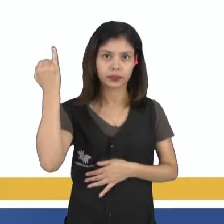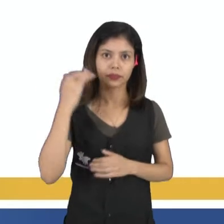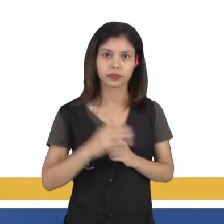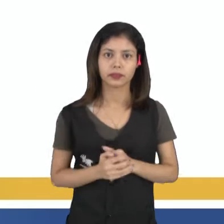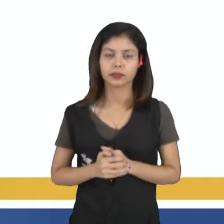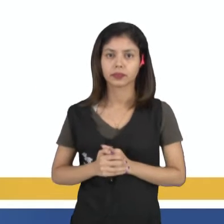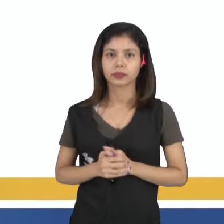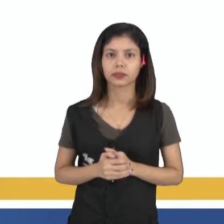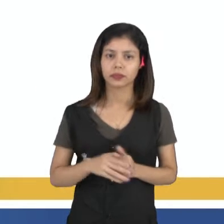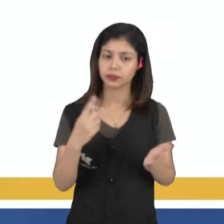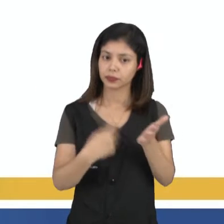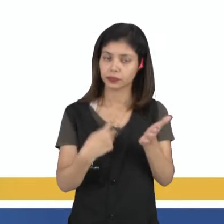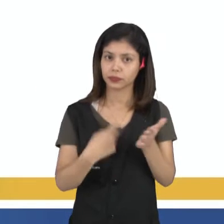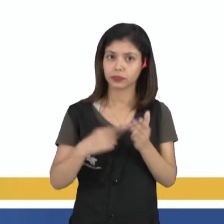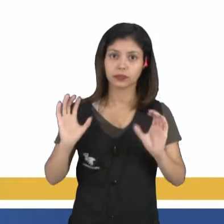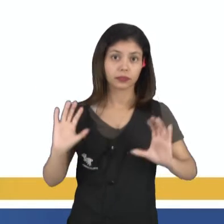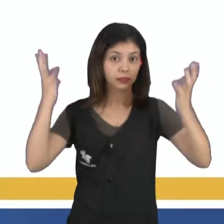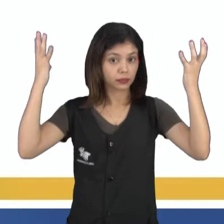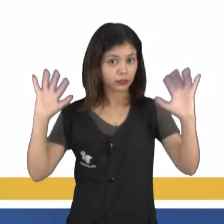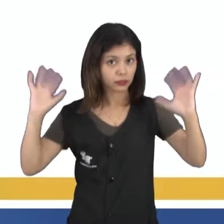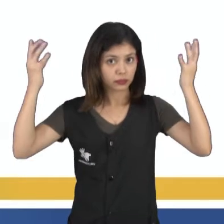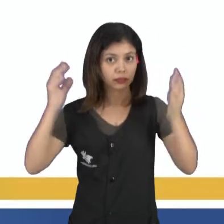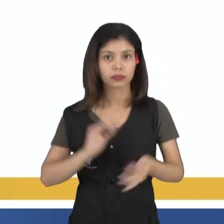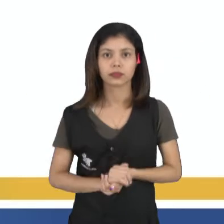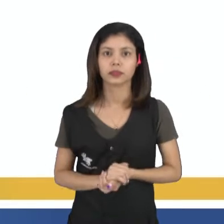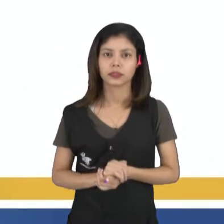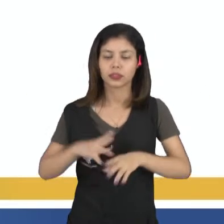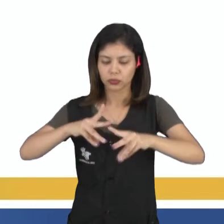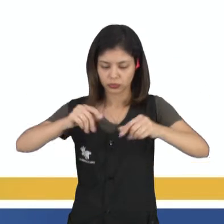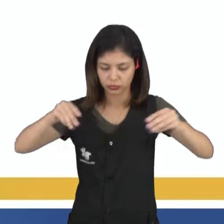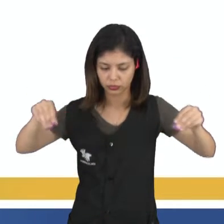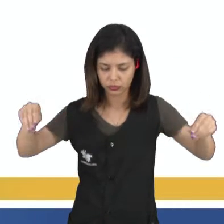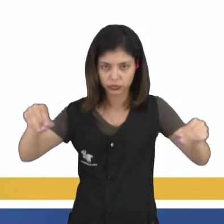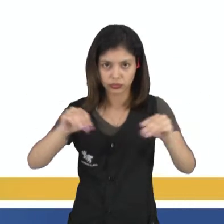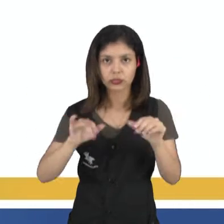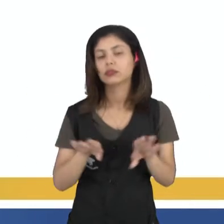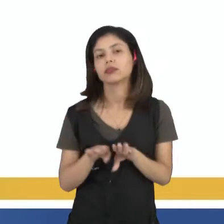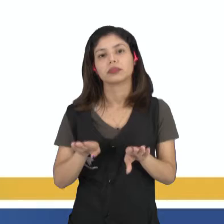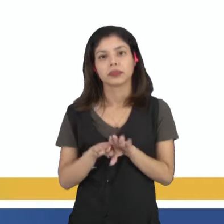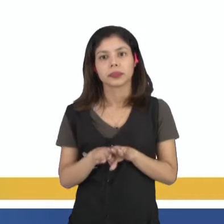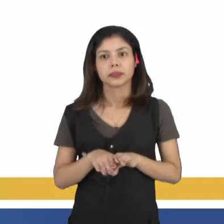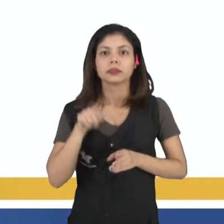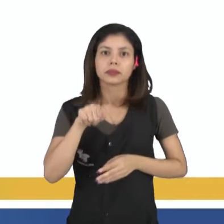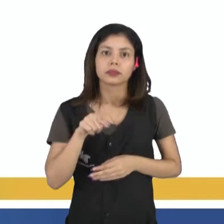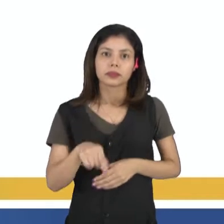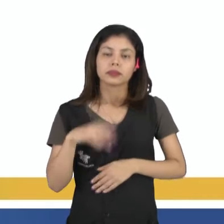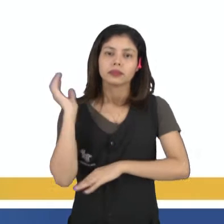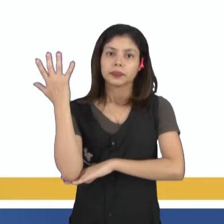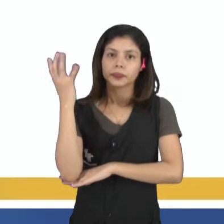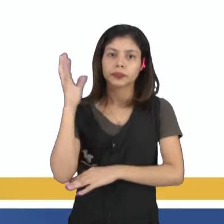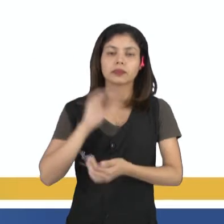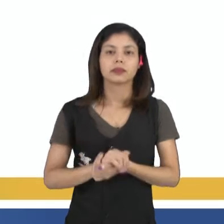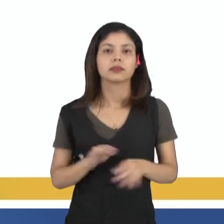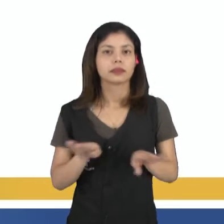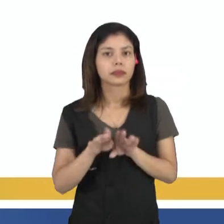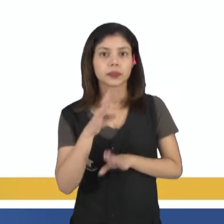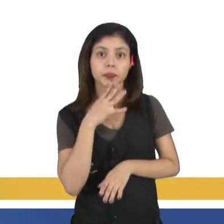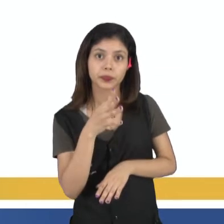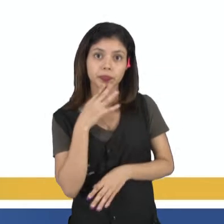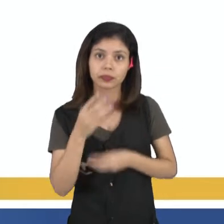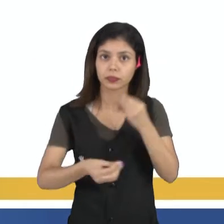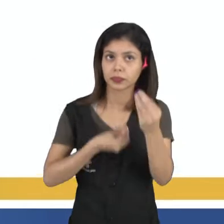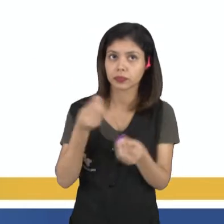importante por conta das condições climáticas as condições do solo também aí para essa plantação né E aí a gente tem também